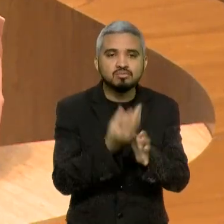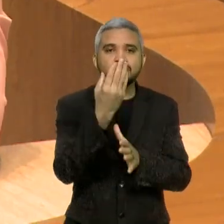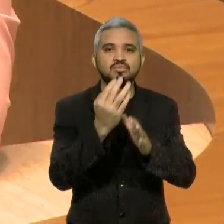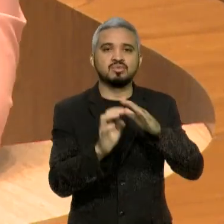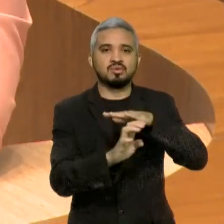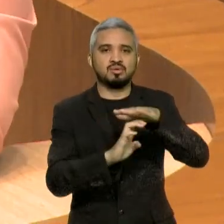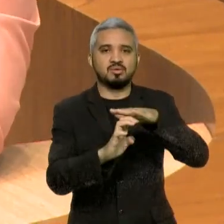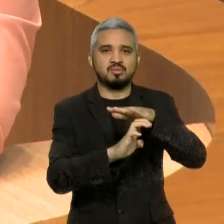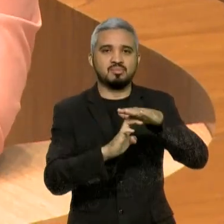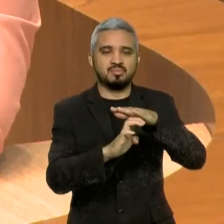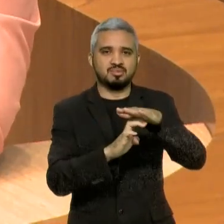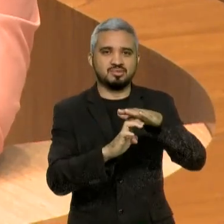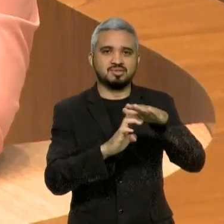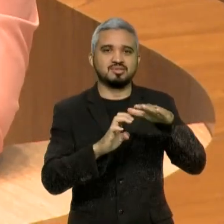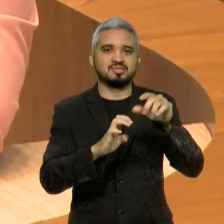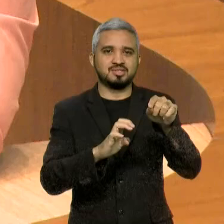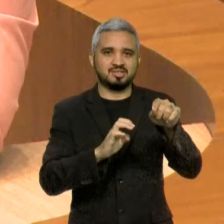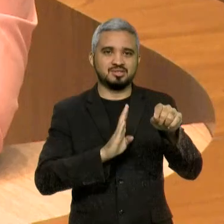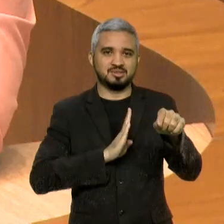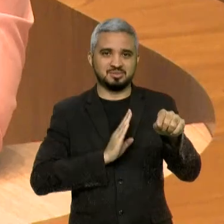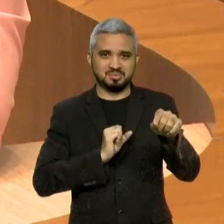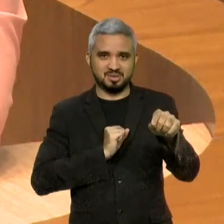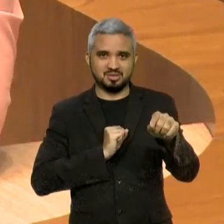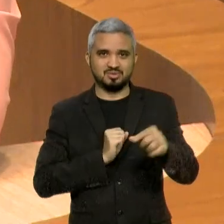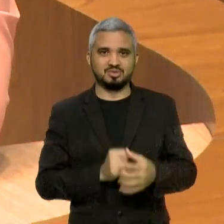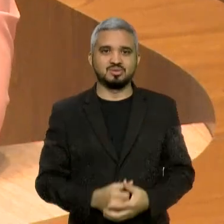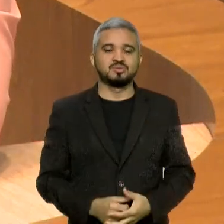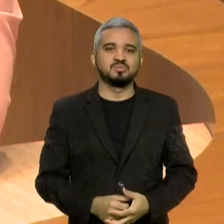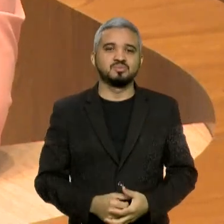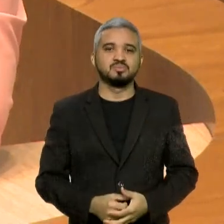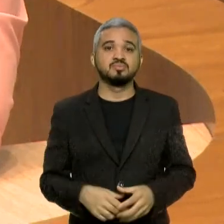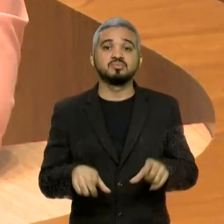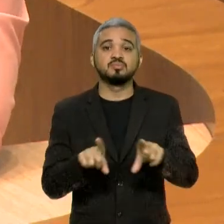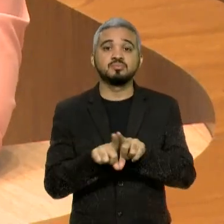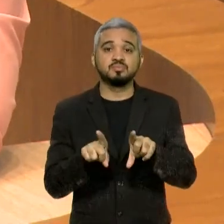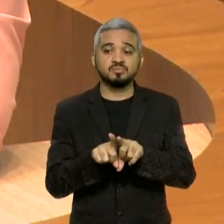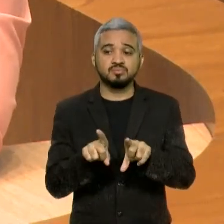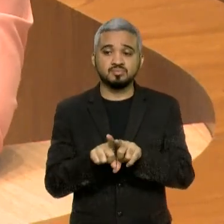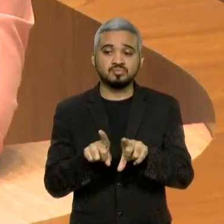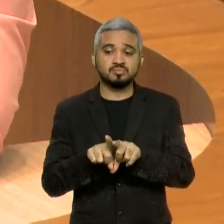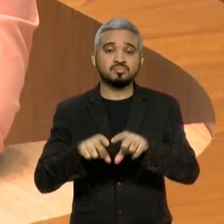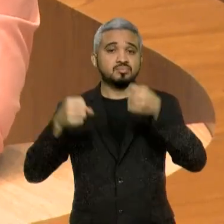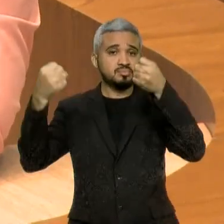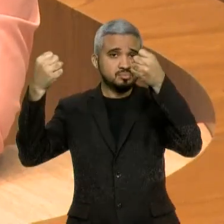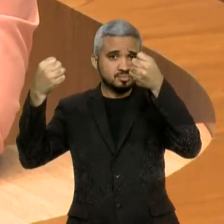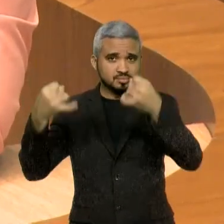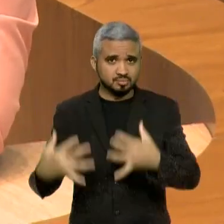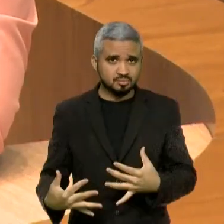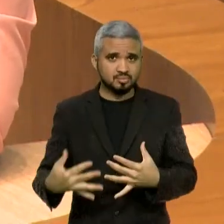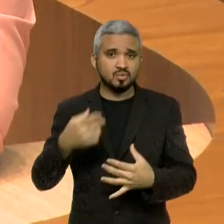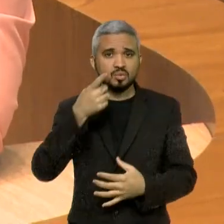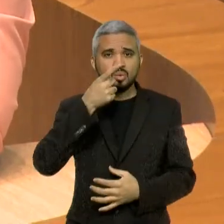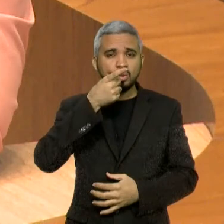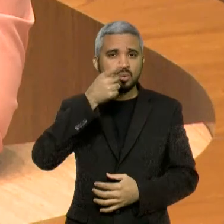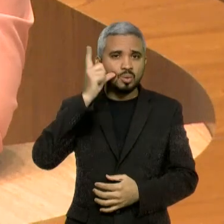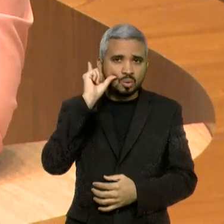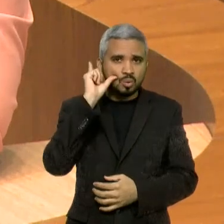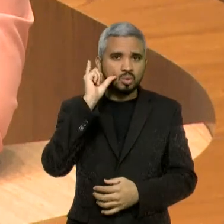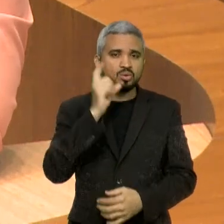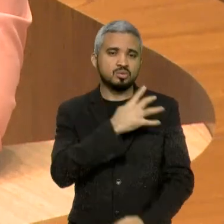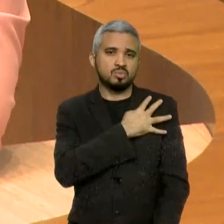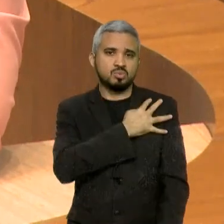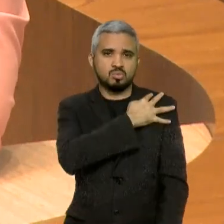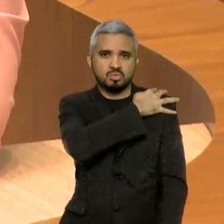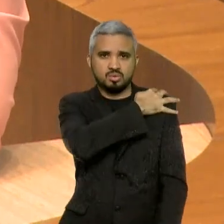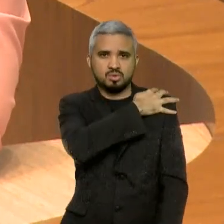então agradecer também falar um pouquinho também de ontem da despedida do Coronel Paulo Fernandes